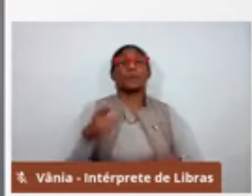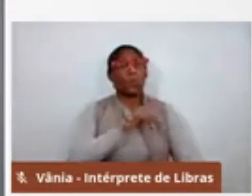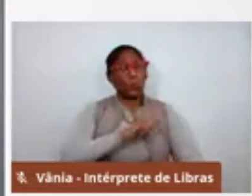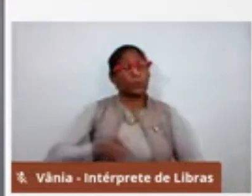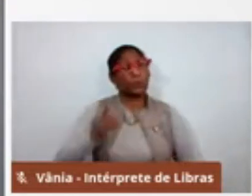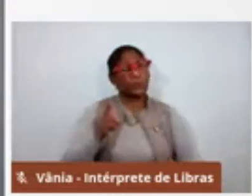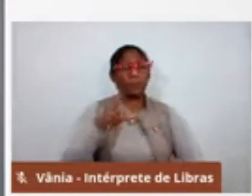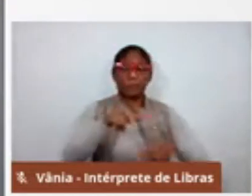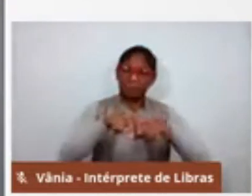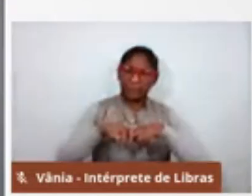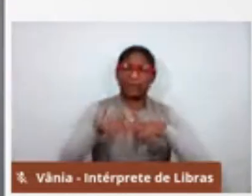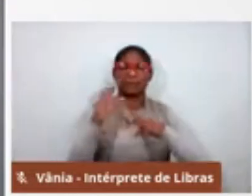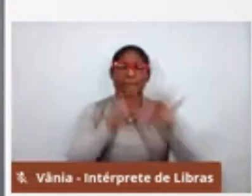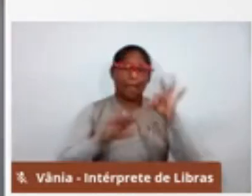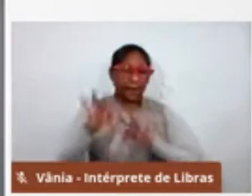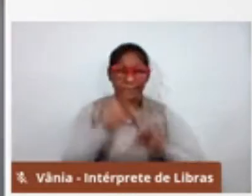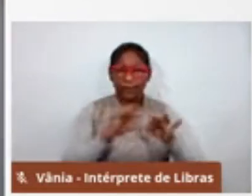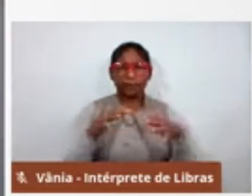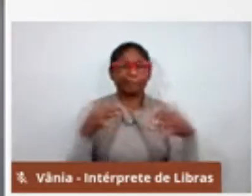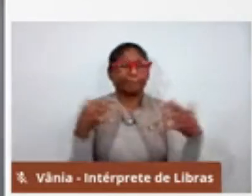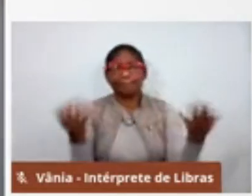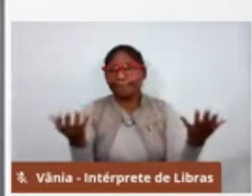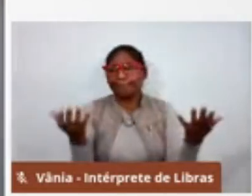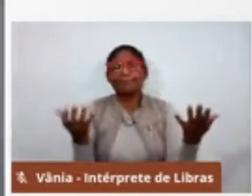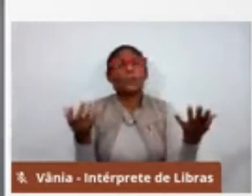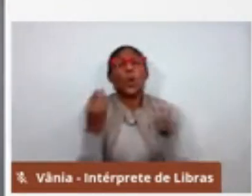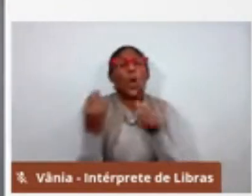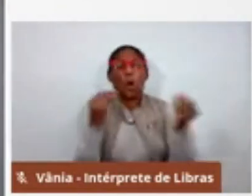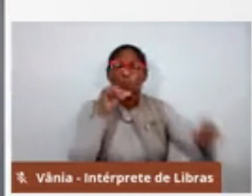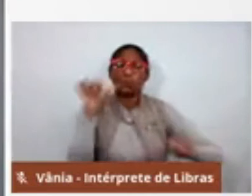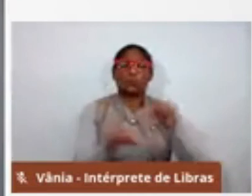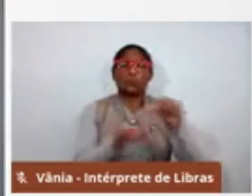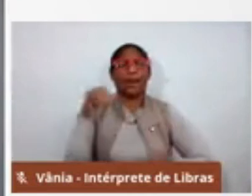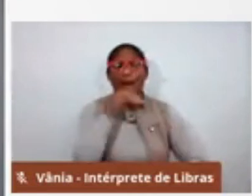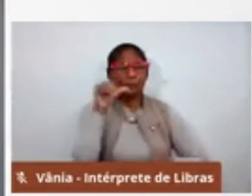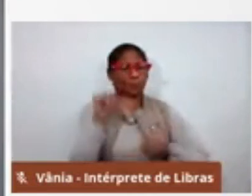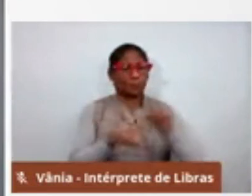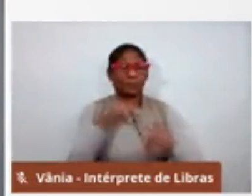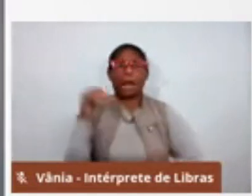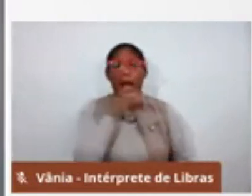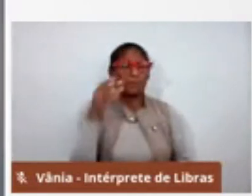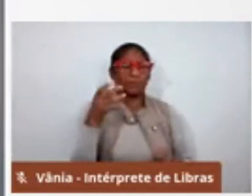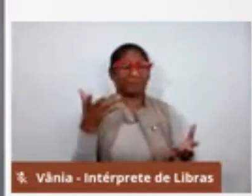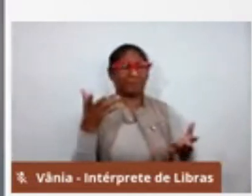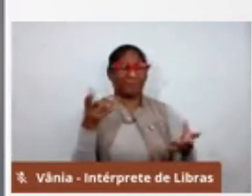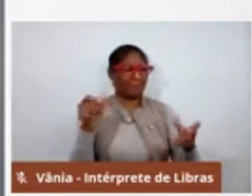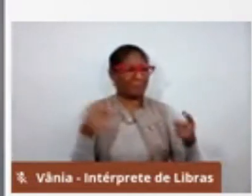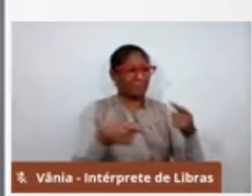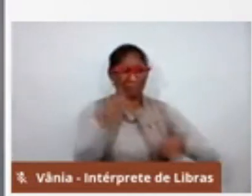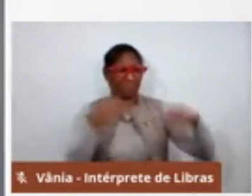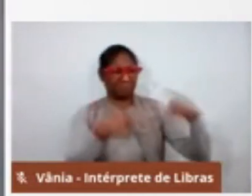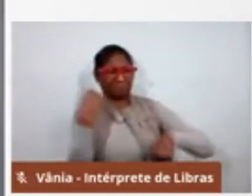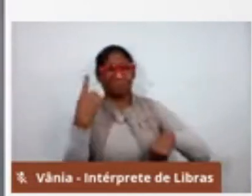como tecnicamente, cientificamente embasado, e pergunta se essas mudanças frequentes não vão em sentido contrário e confundem a